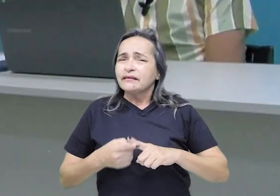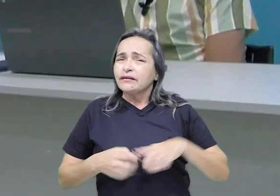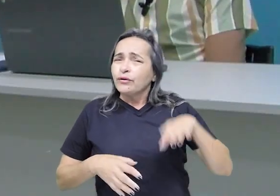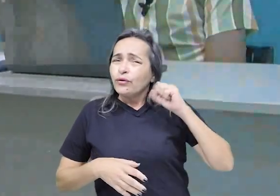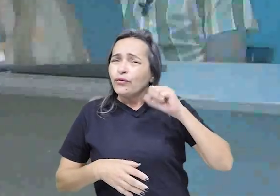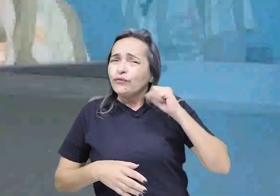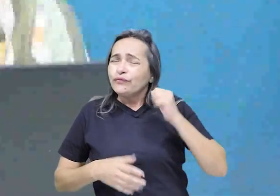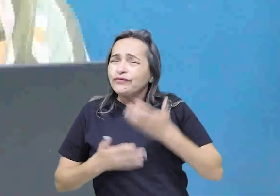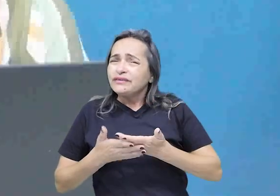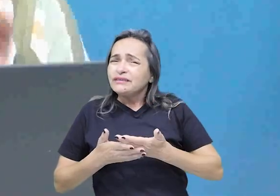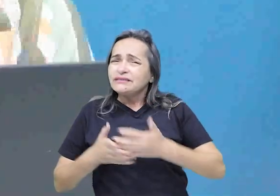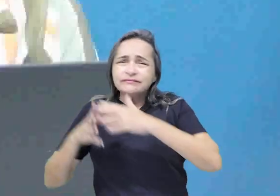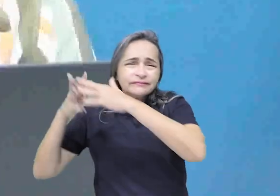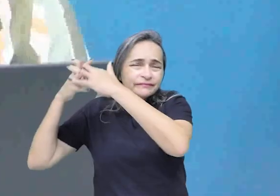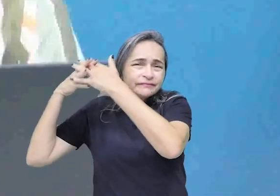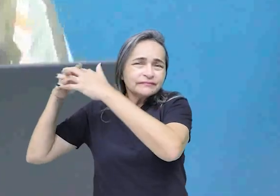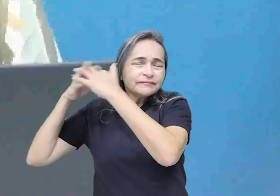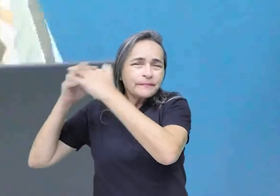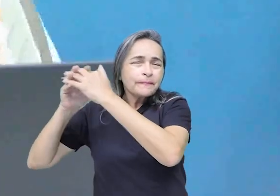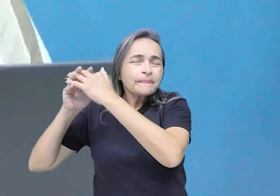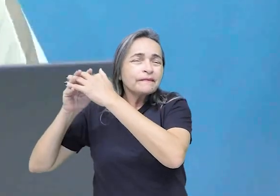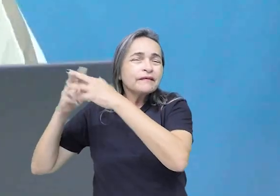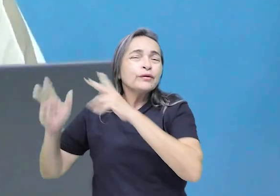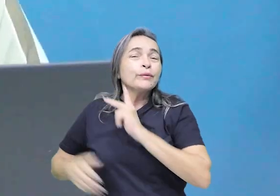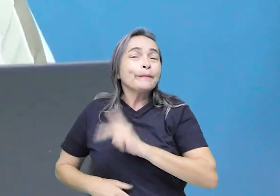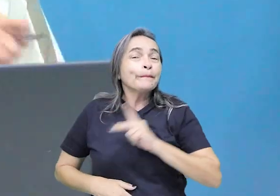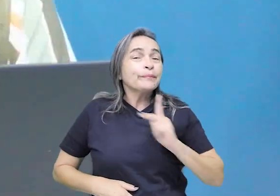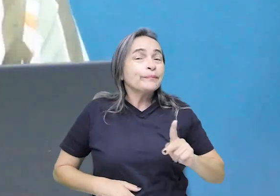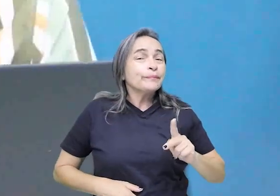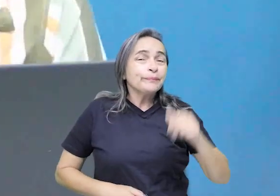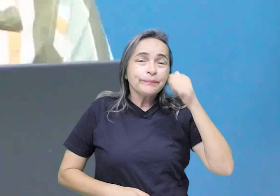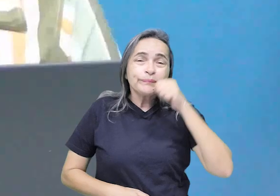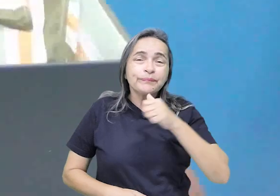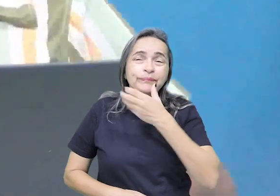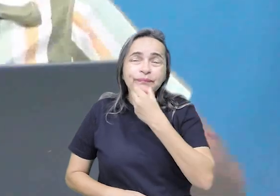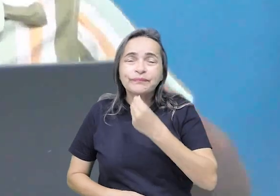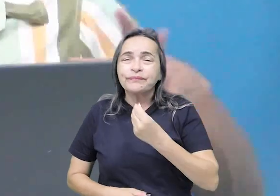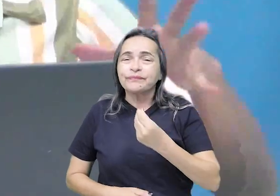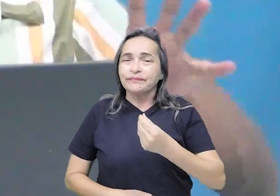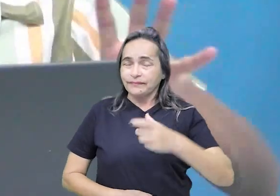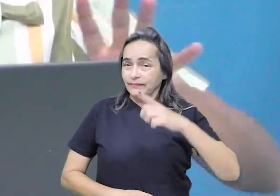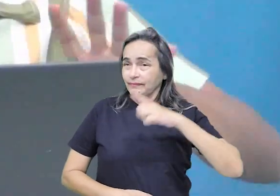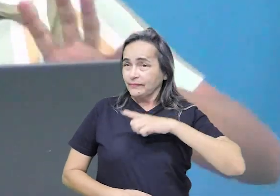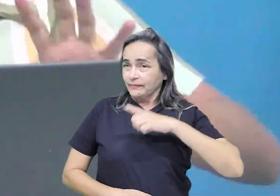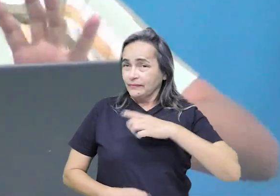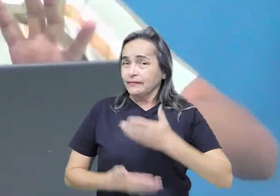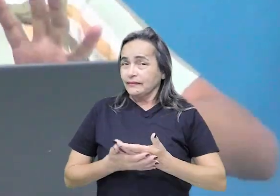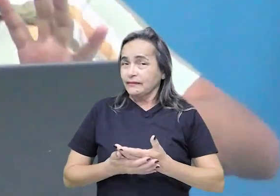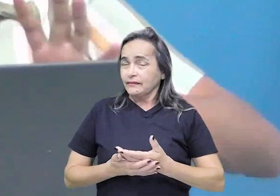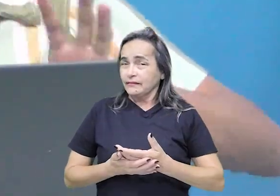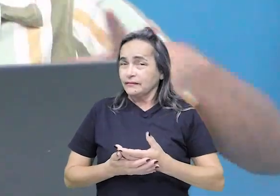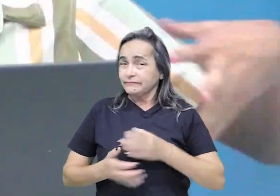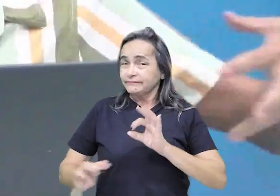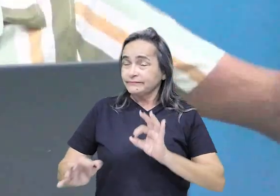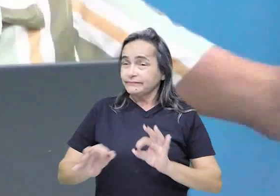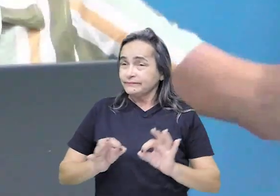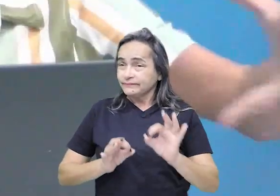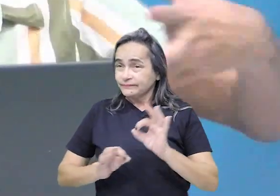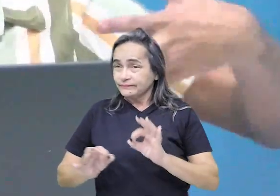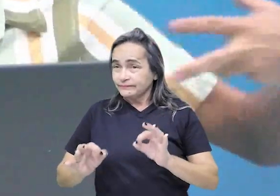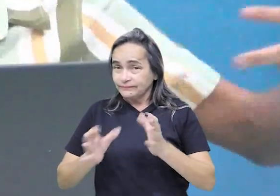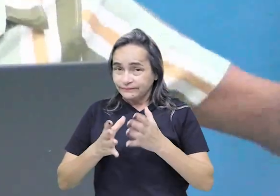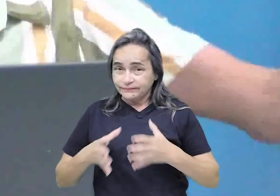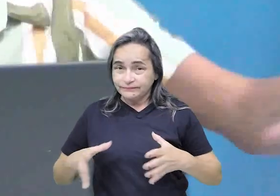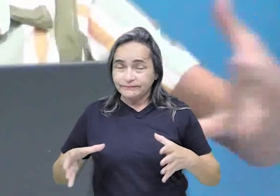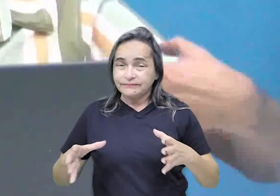refletindo sobre o professor e a professora, né? Que tanto tem que administrar